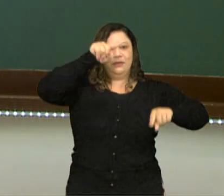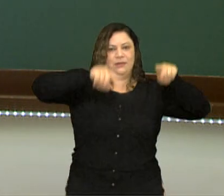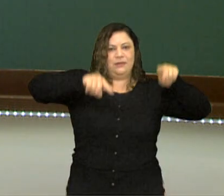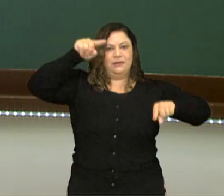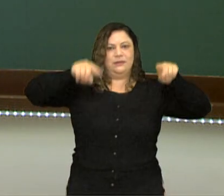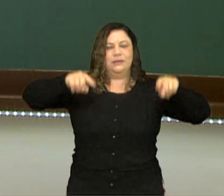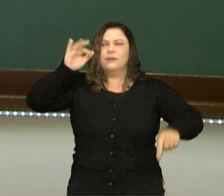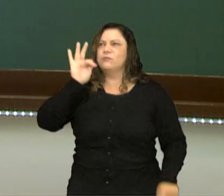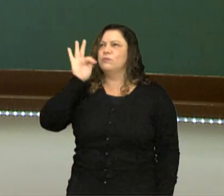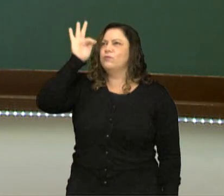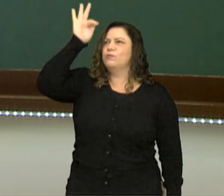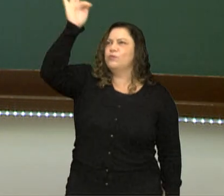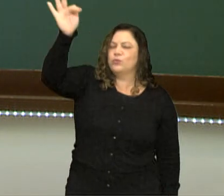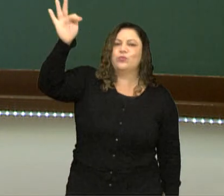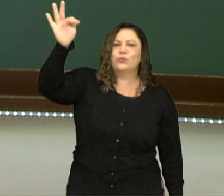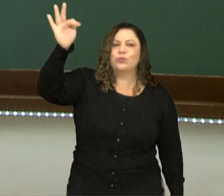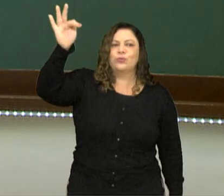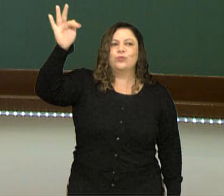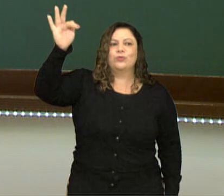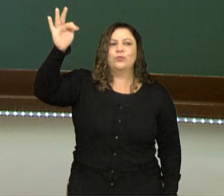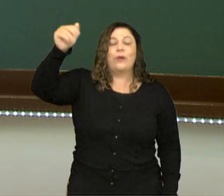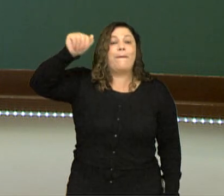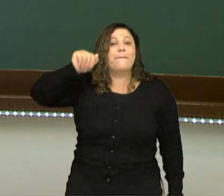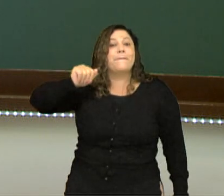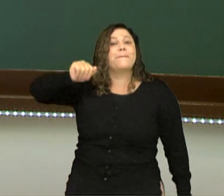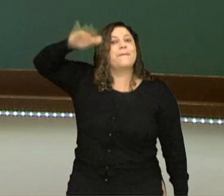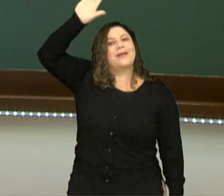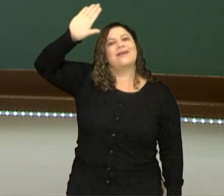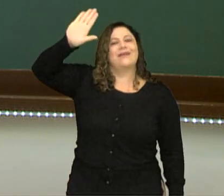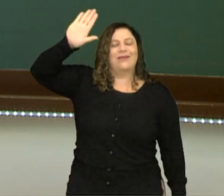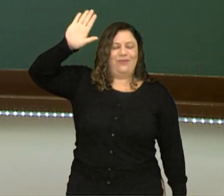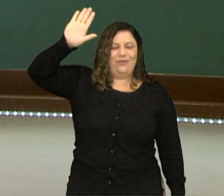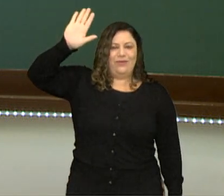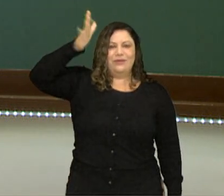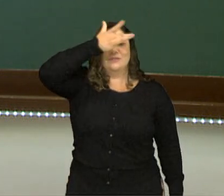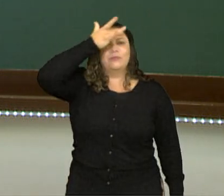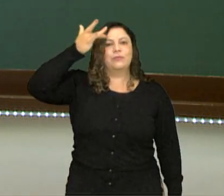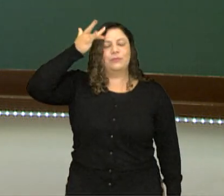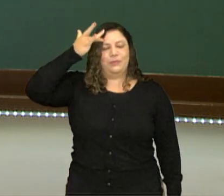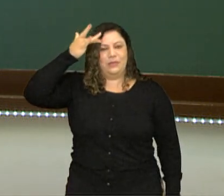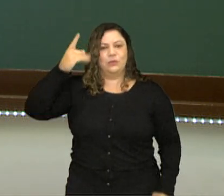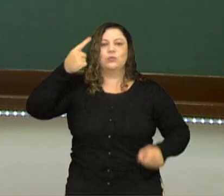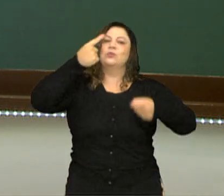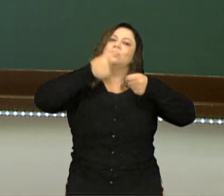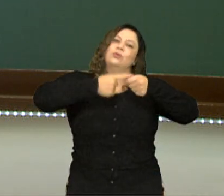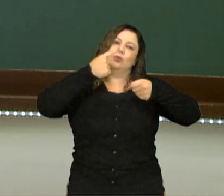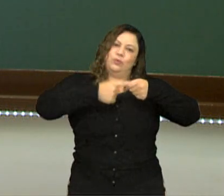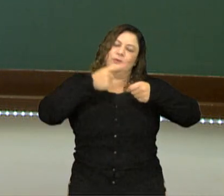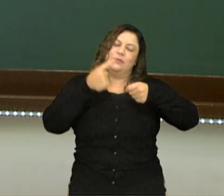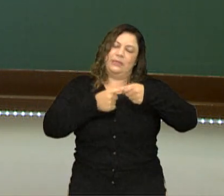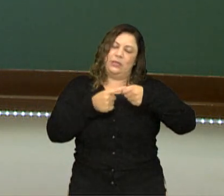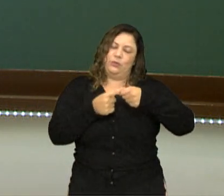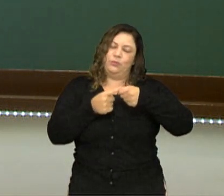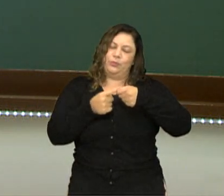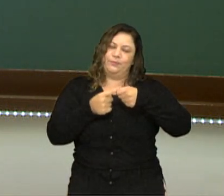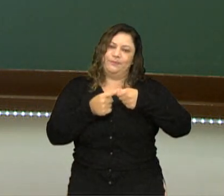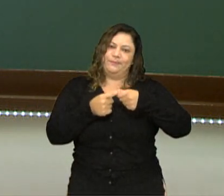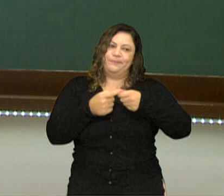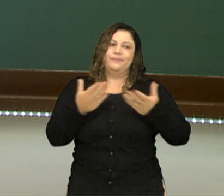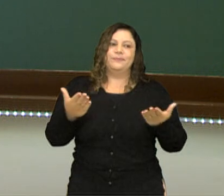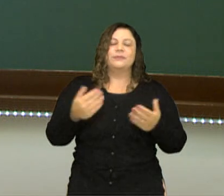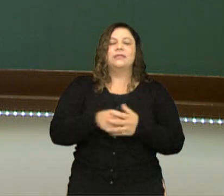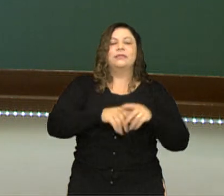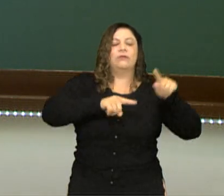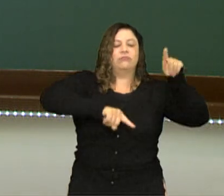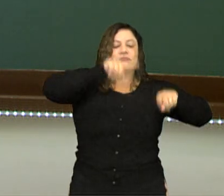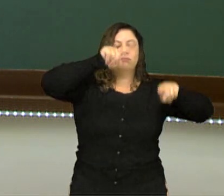essa projeção, então é muito maior a quantidade de pessoas vivendo na cidade em relação ao campo. Então o gráfico